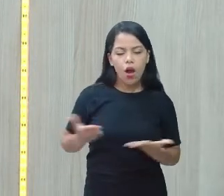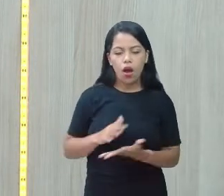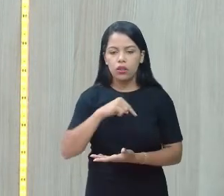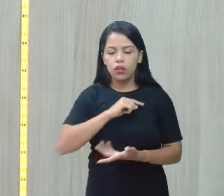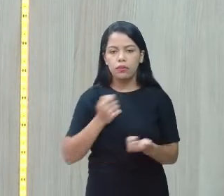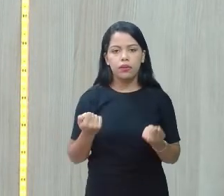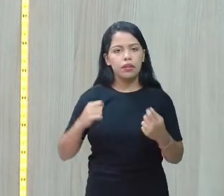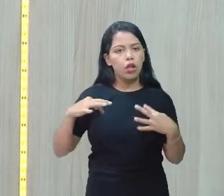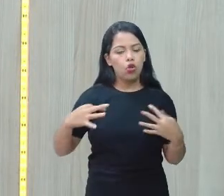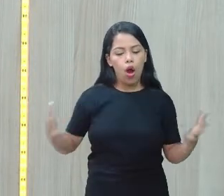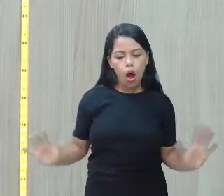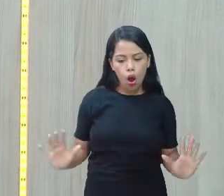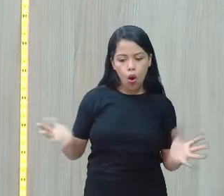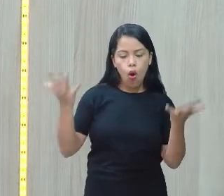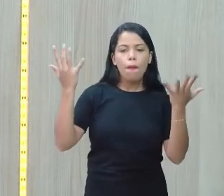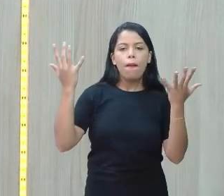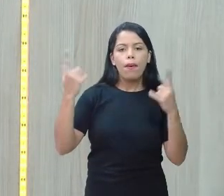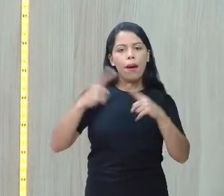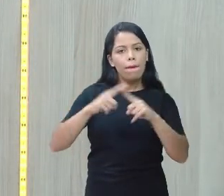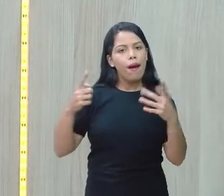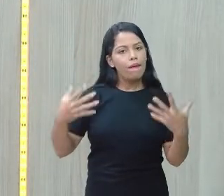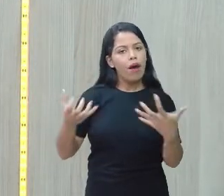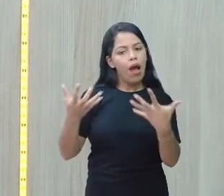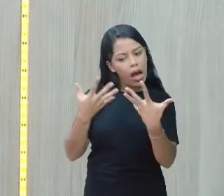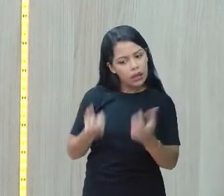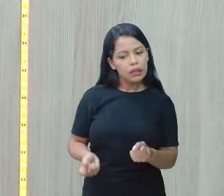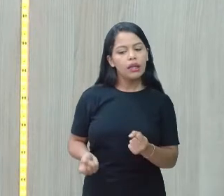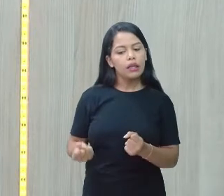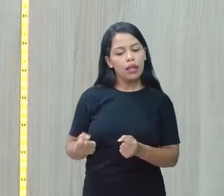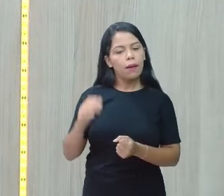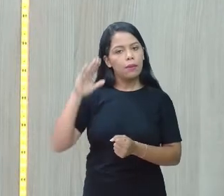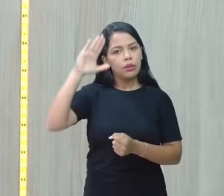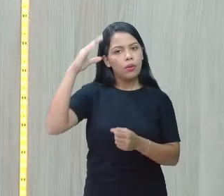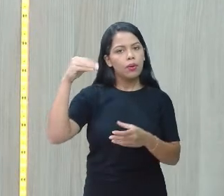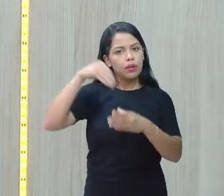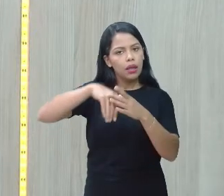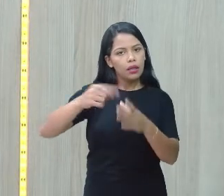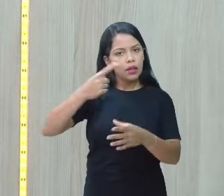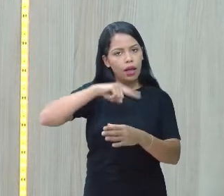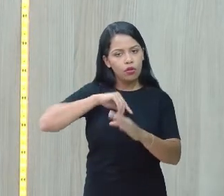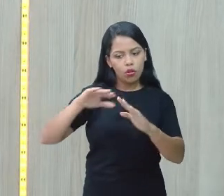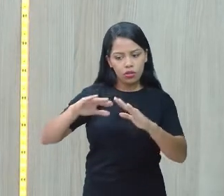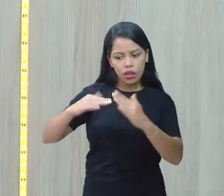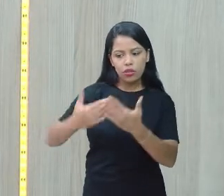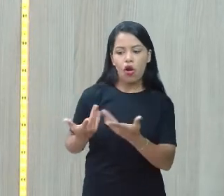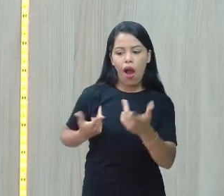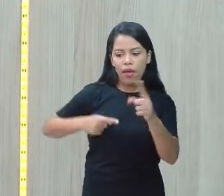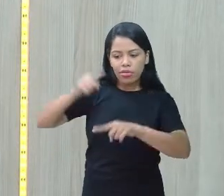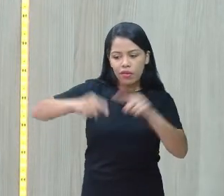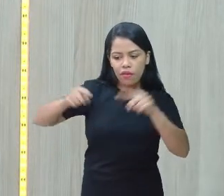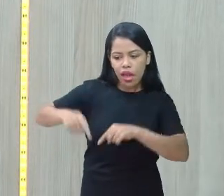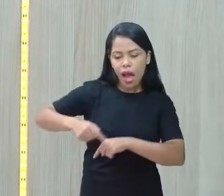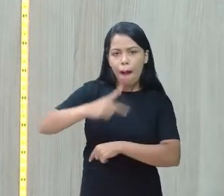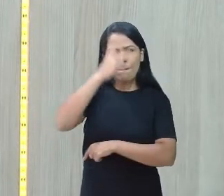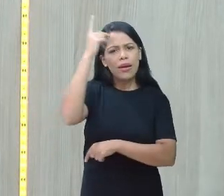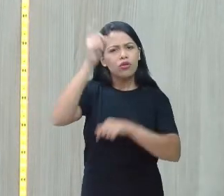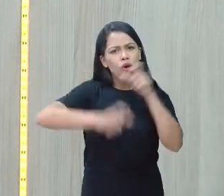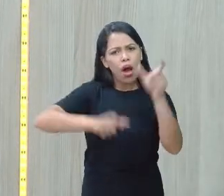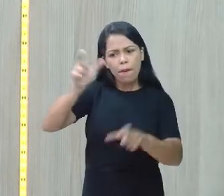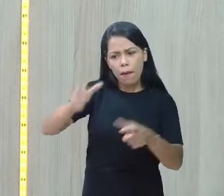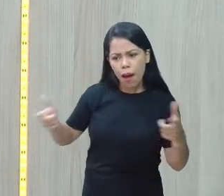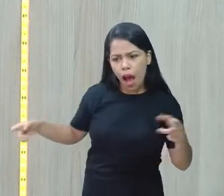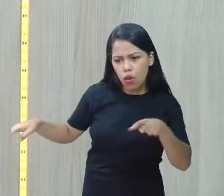toda essa comemoração, mas vamos aceitar, principalmente na nossa escola, as diferenças. As pessoas não são iguais, são diferentes,